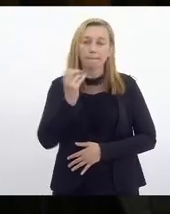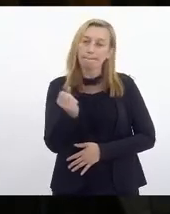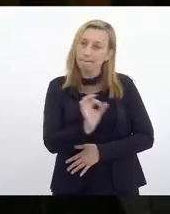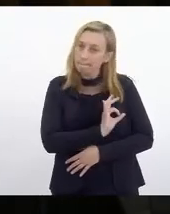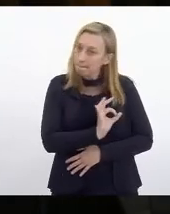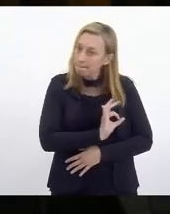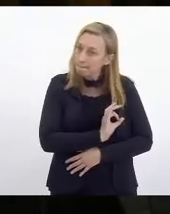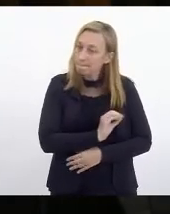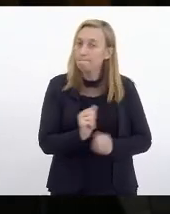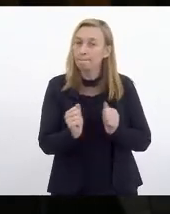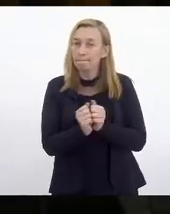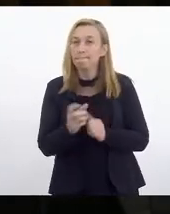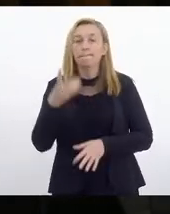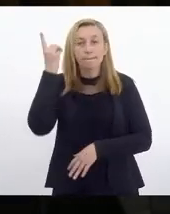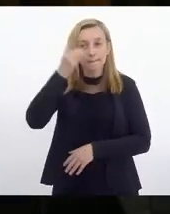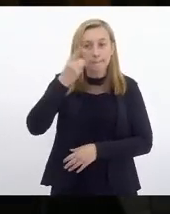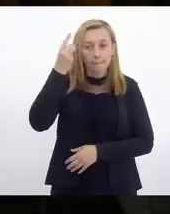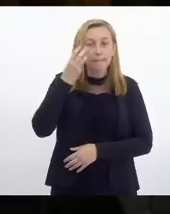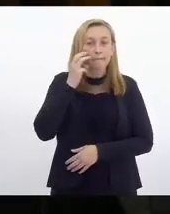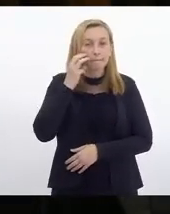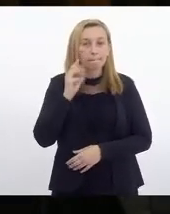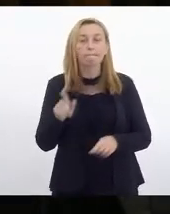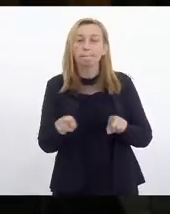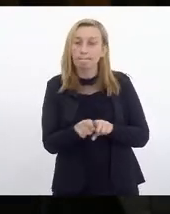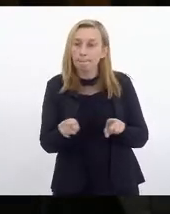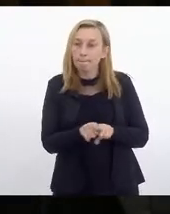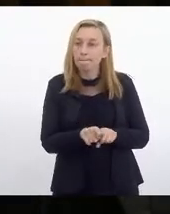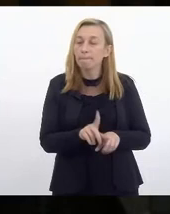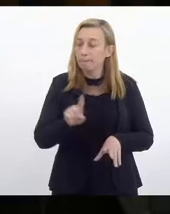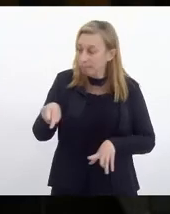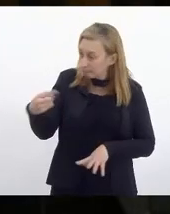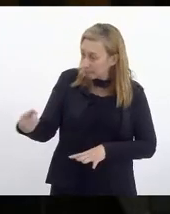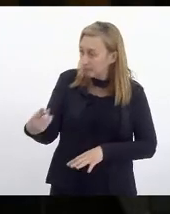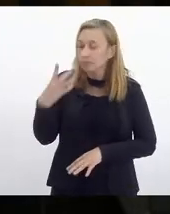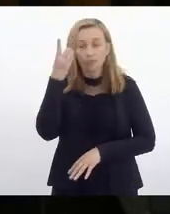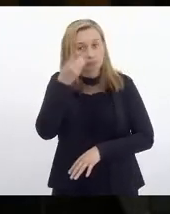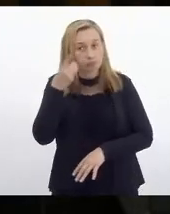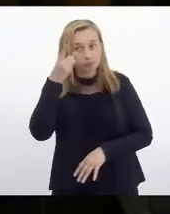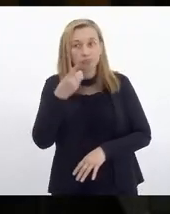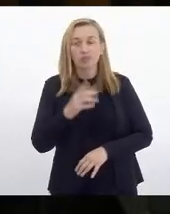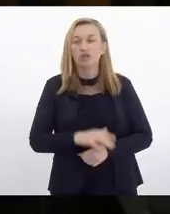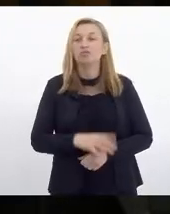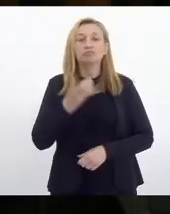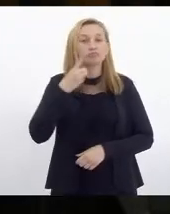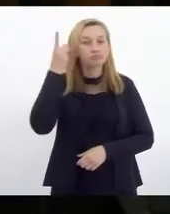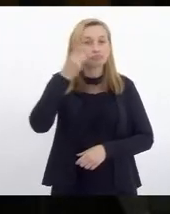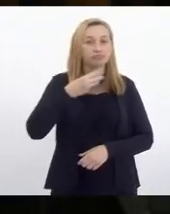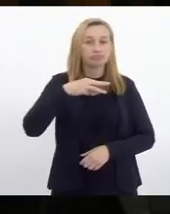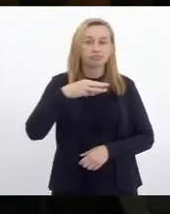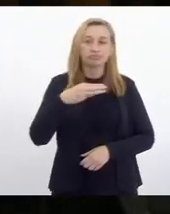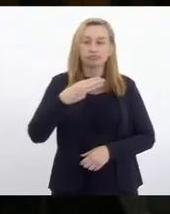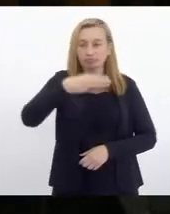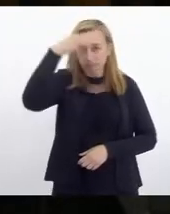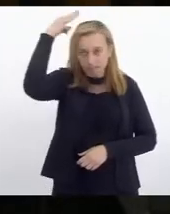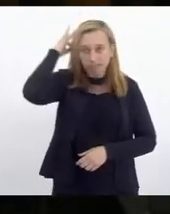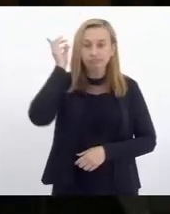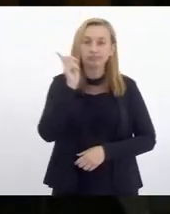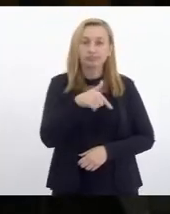Rocha participa, deputado Waldeck Carneiro participa, entre outros, e o deputado Márcio Pacheco é